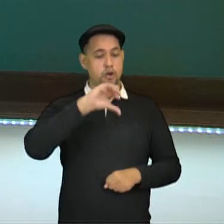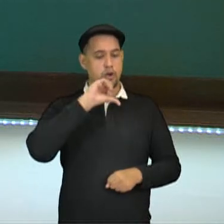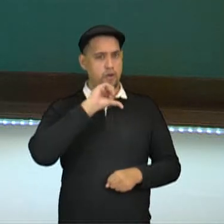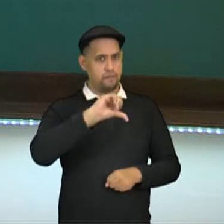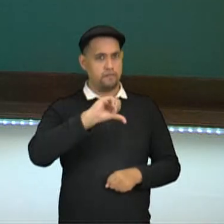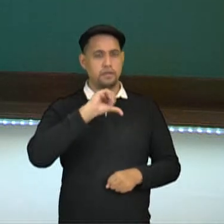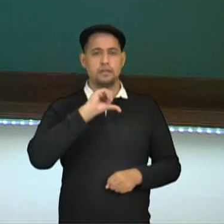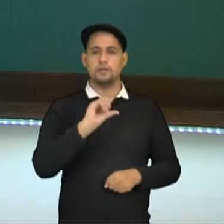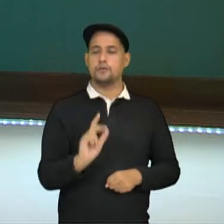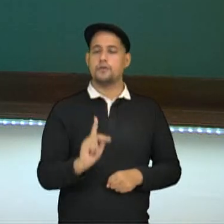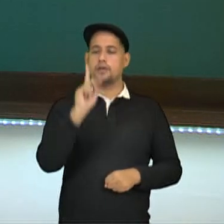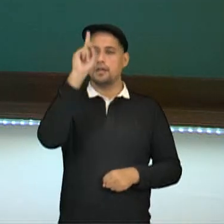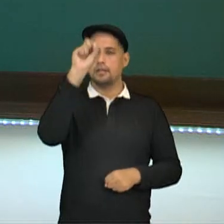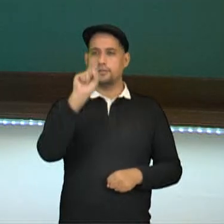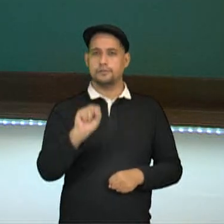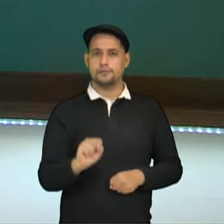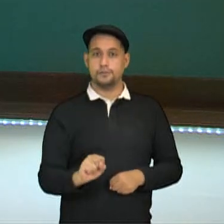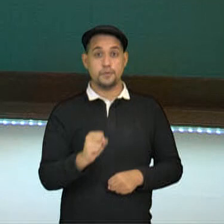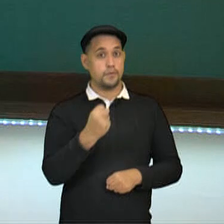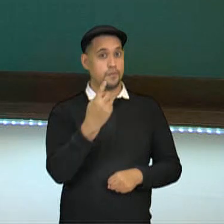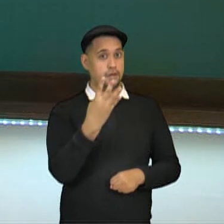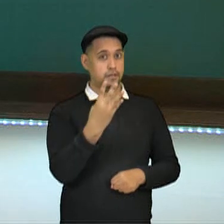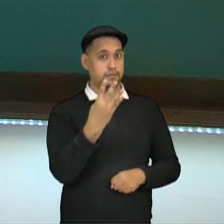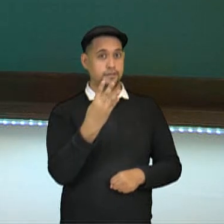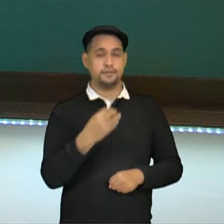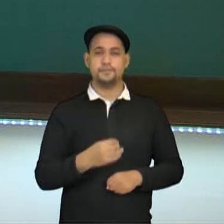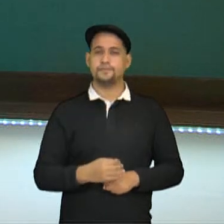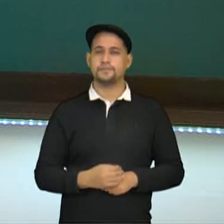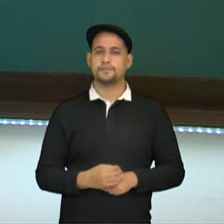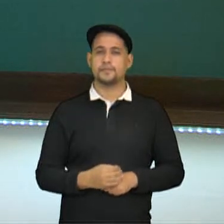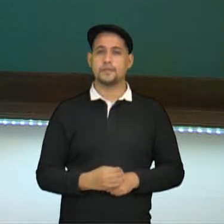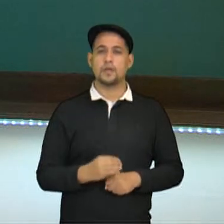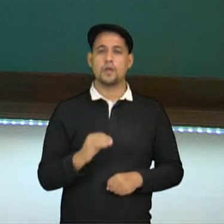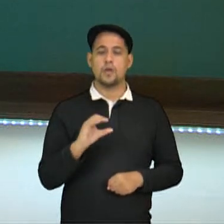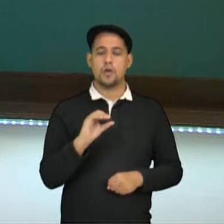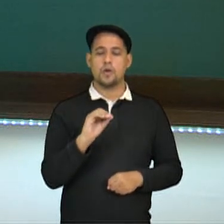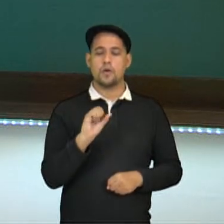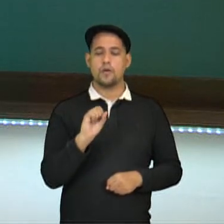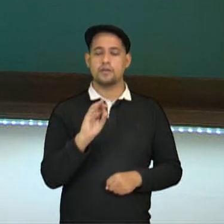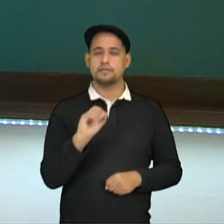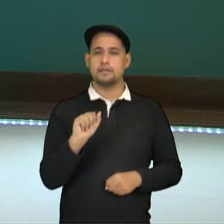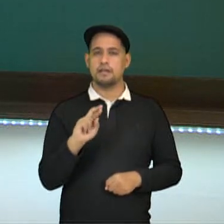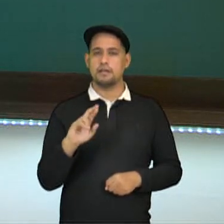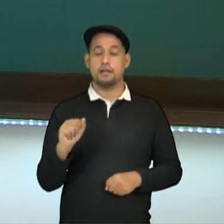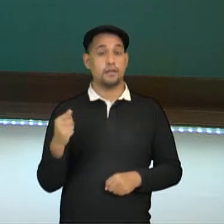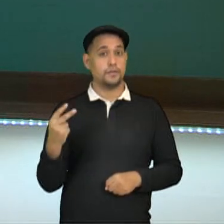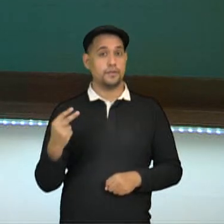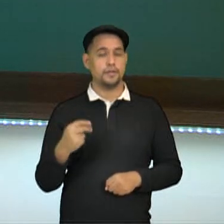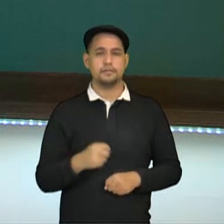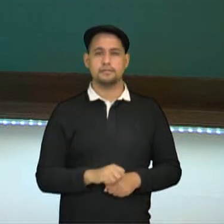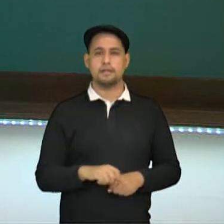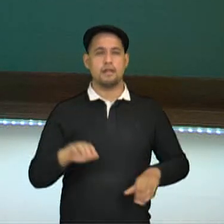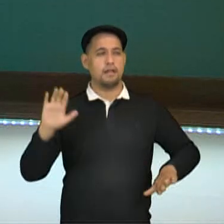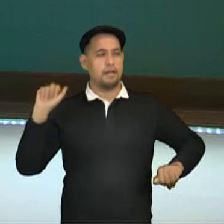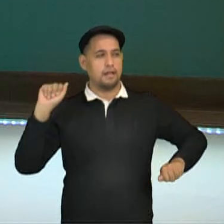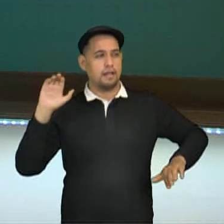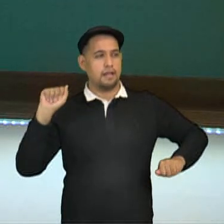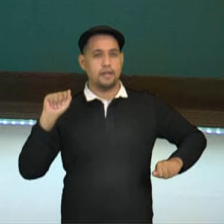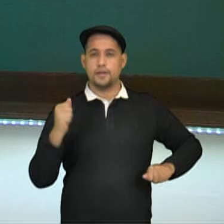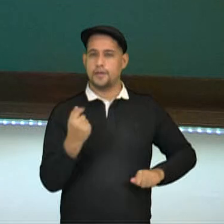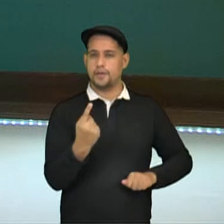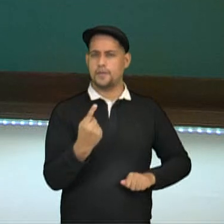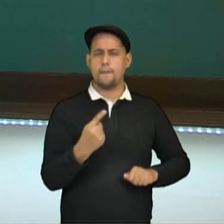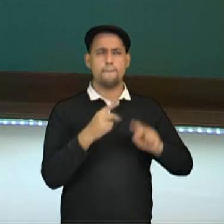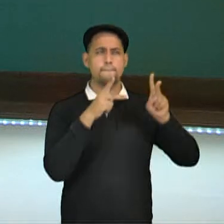pontos, Coreia do Sul com 4 pontos, Costa Rica com 2 e a Espanha com 1.